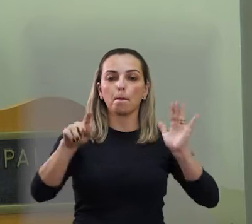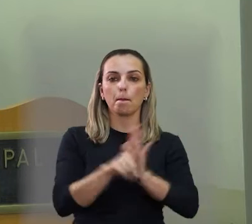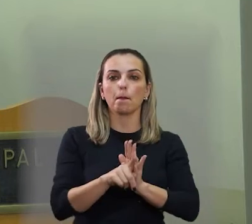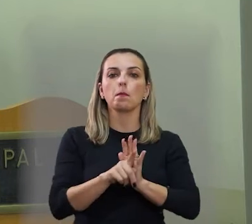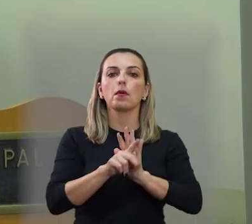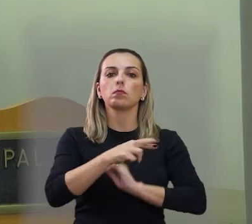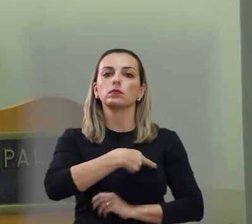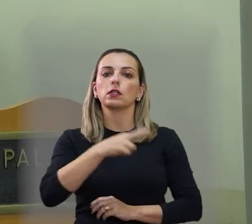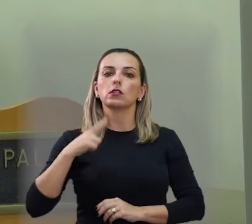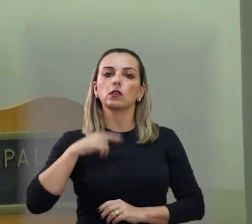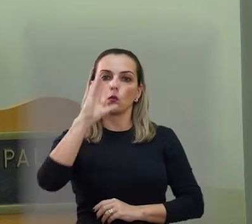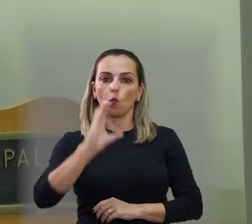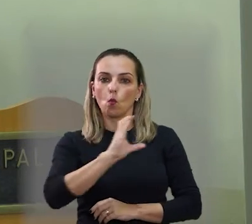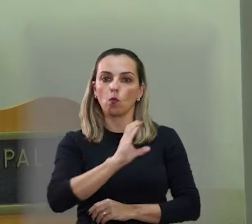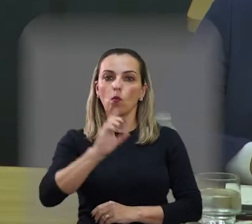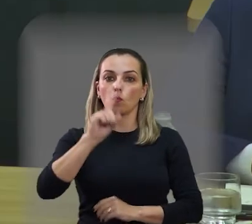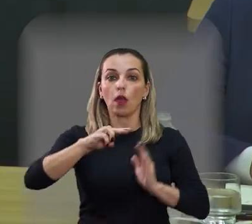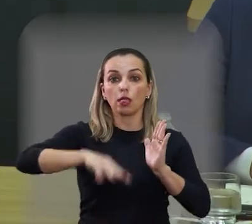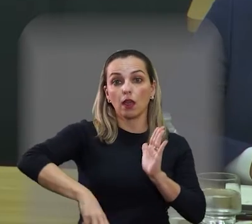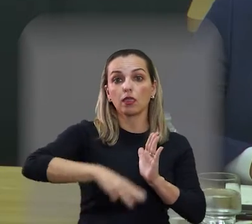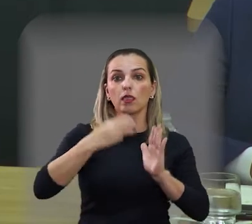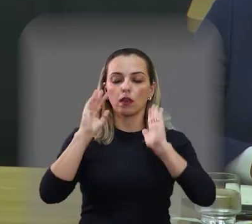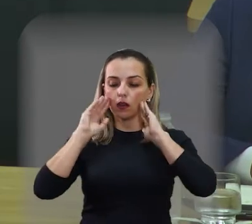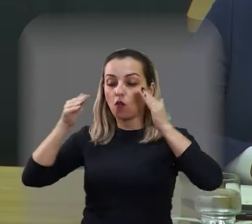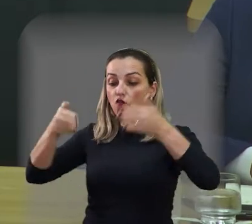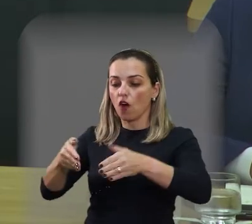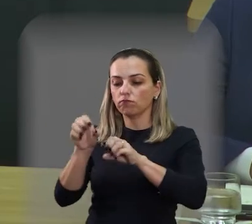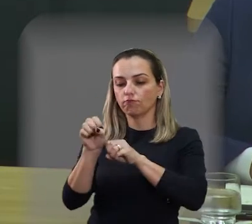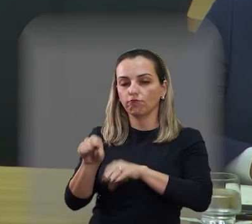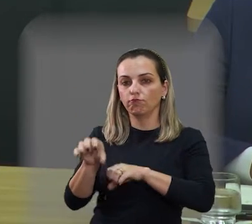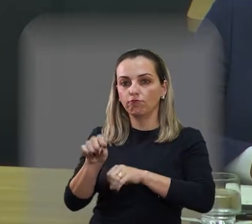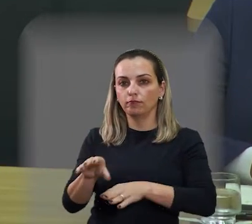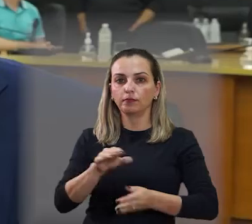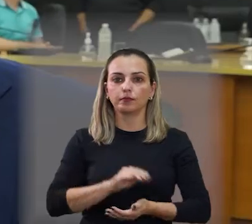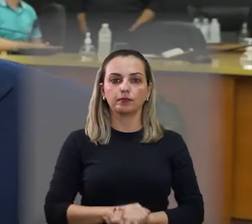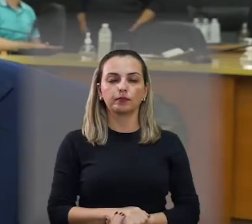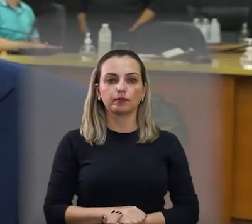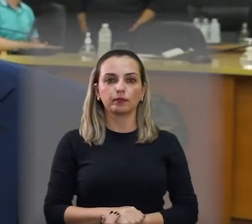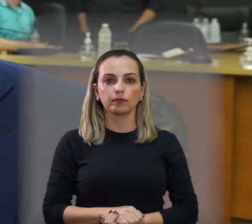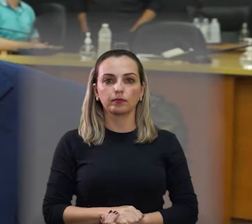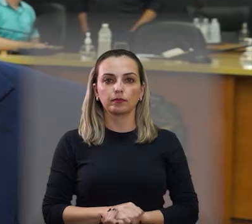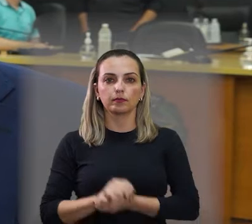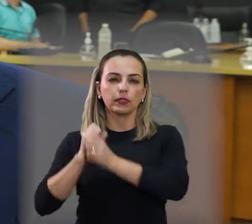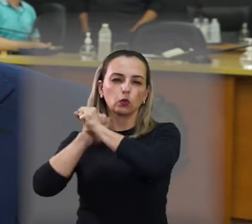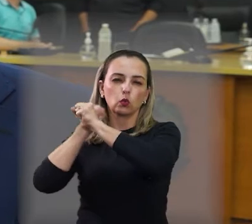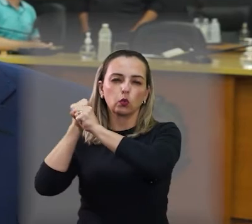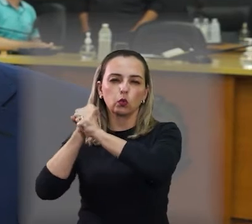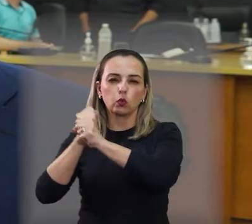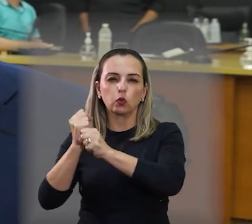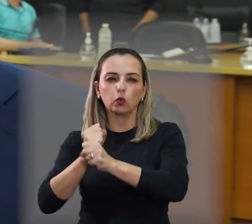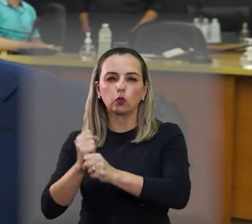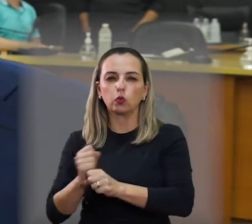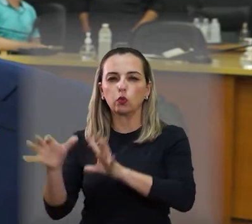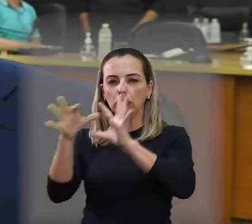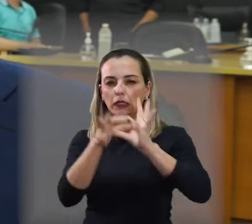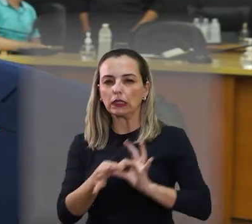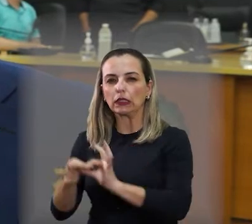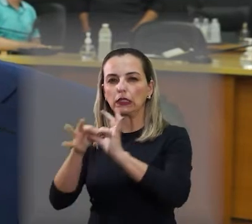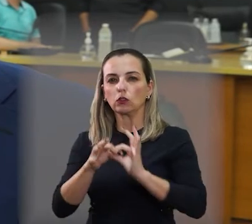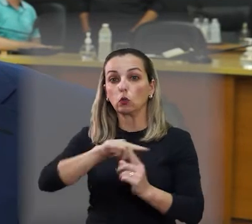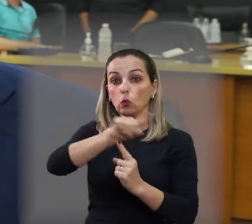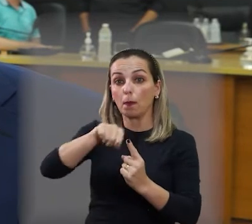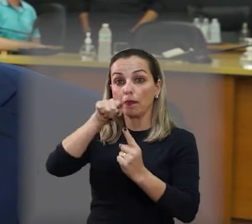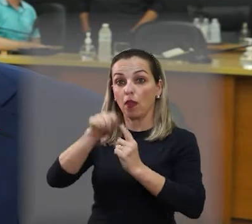terceira vez a campanha de origem católica aborda a temática da educação das campanhas da Fraternidade todas elas tem